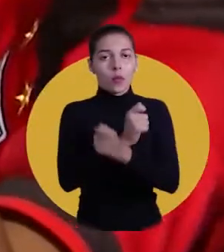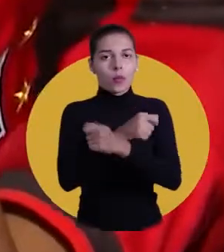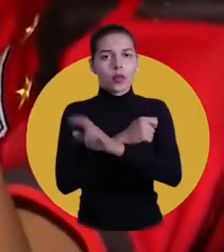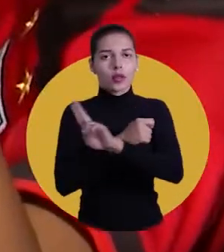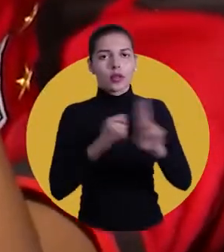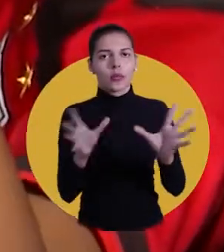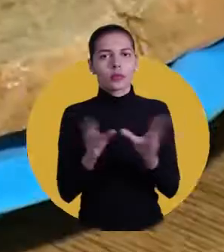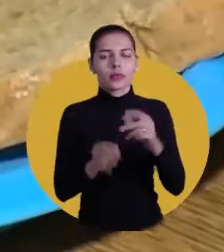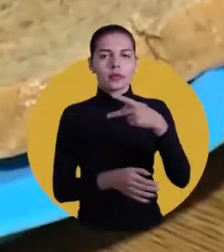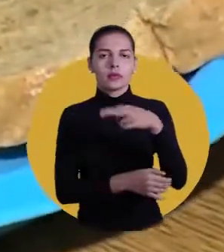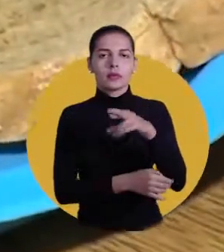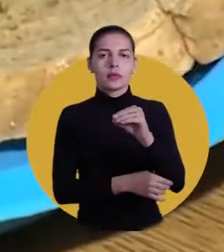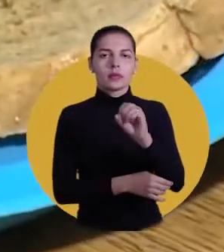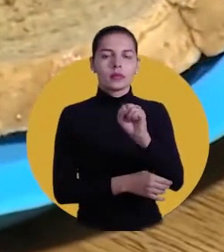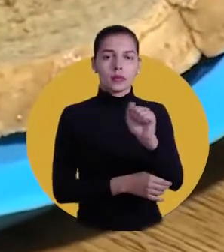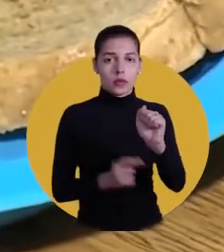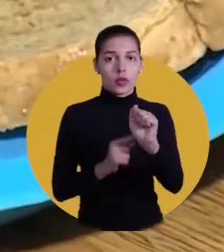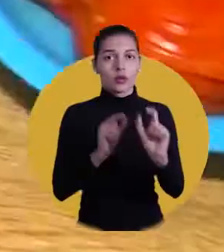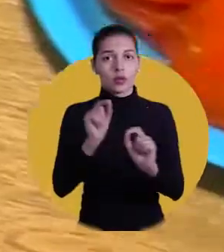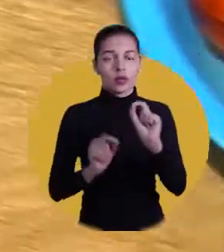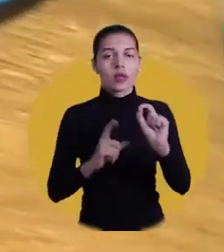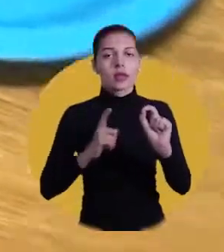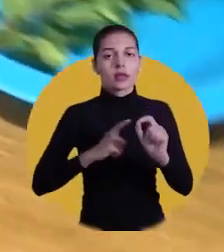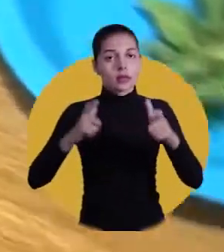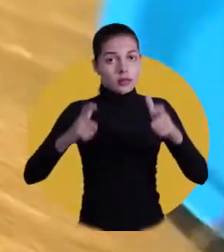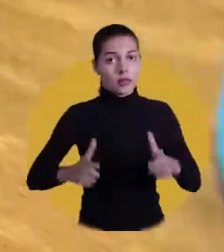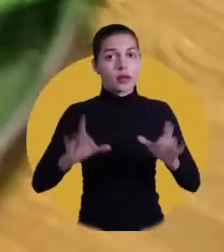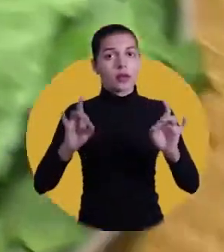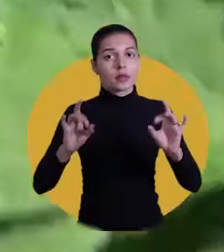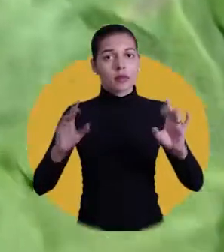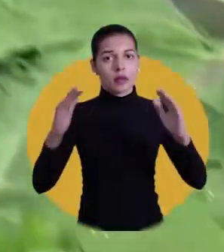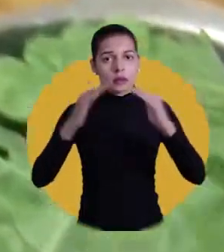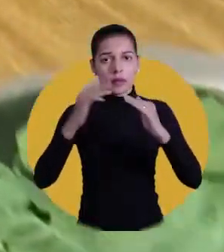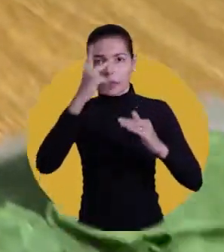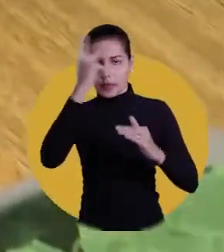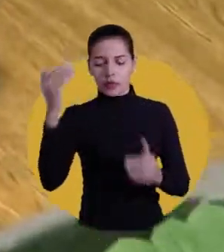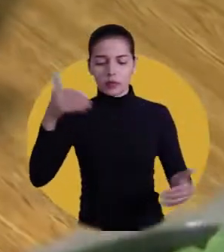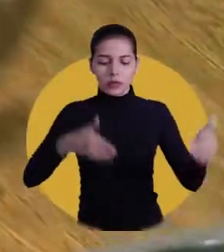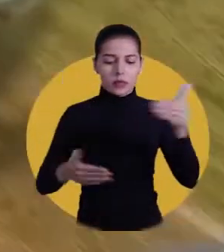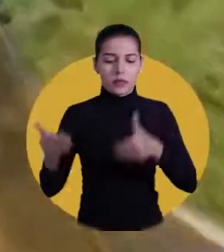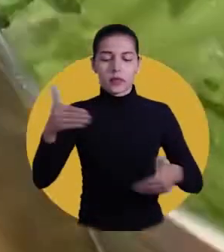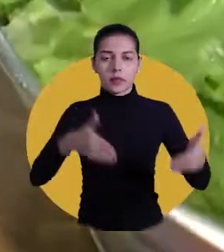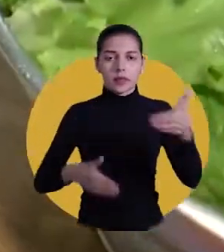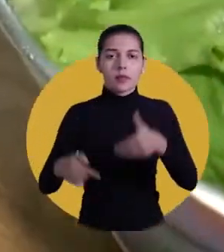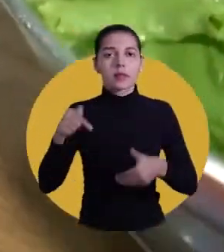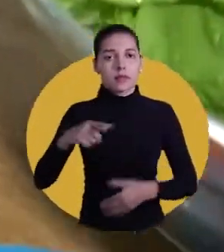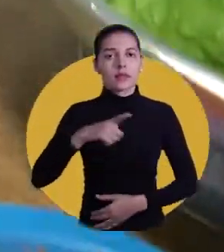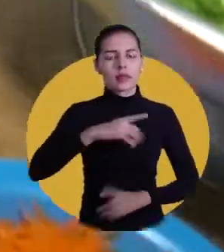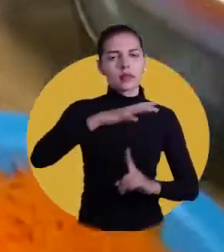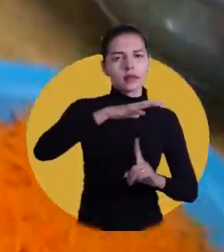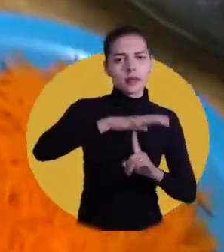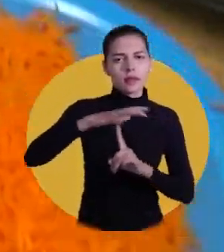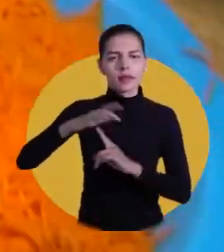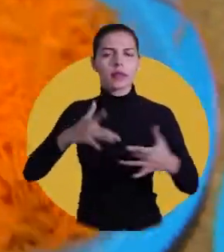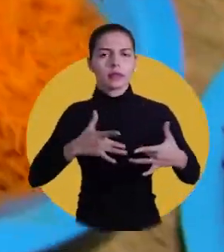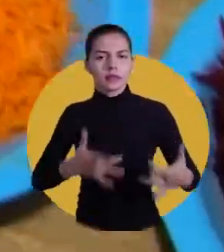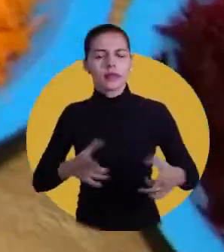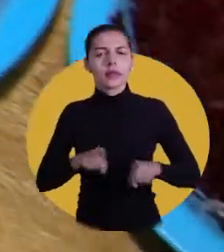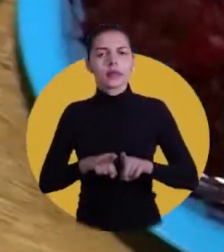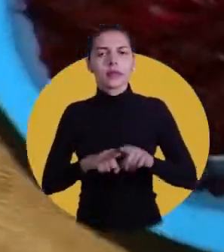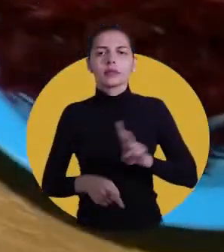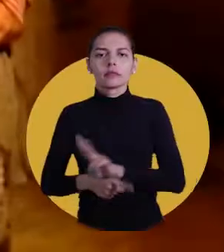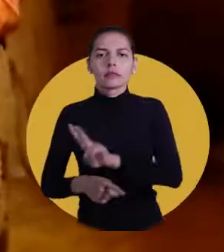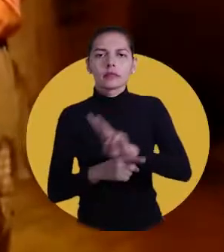PROSA na Casa Comum, o programa realizou diversas ações importantes, como a Feira Solidária, Preservação Ambiental,